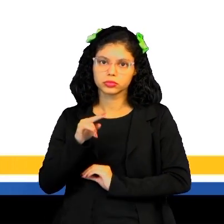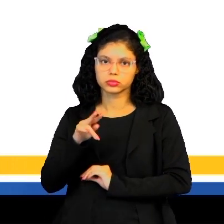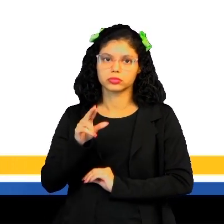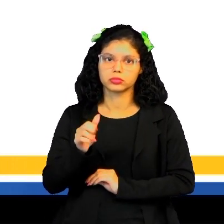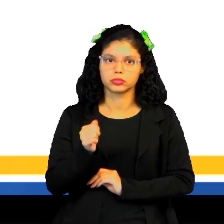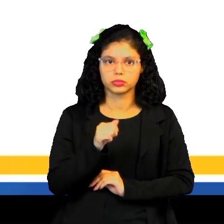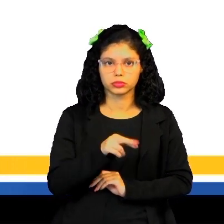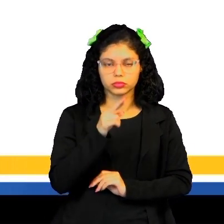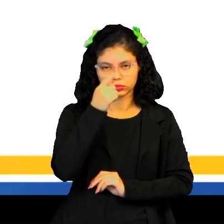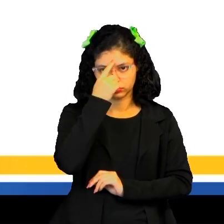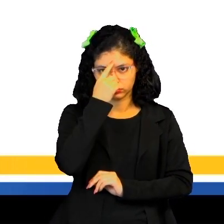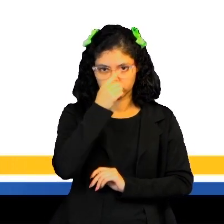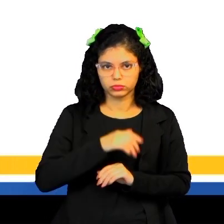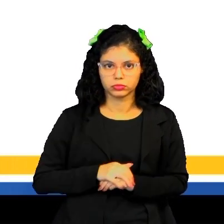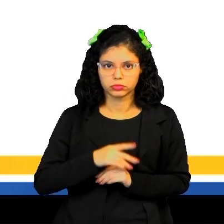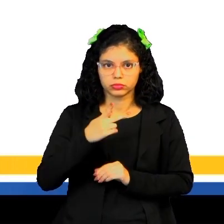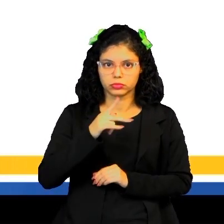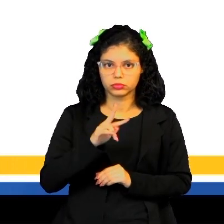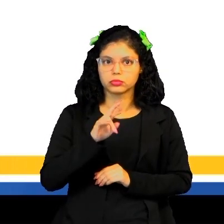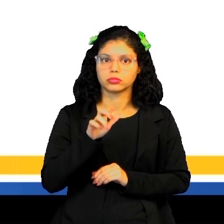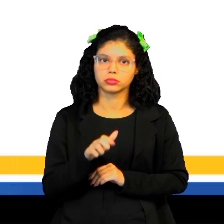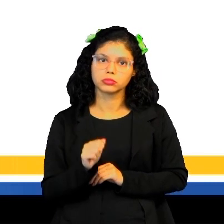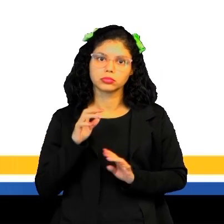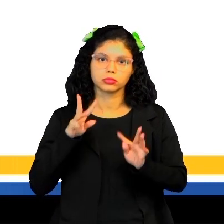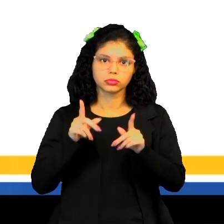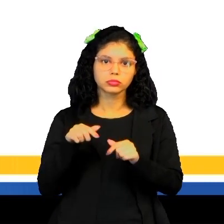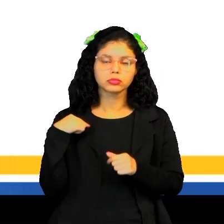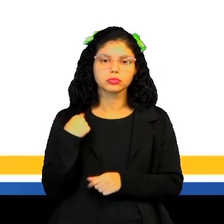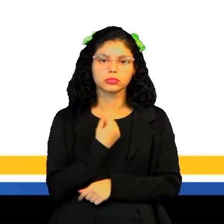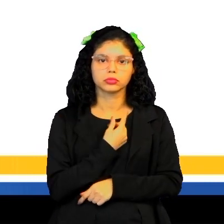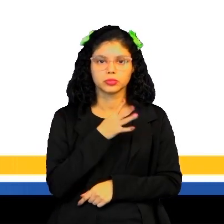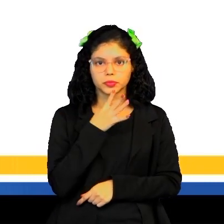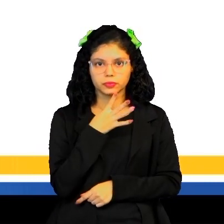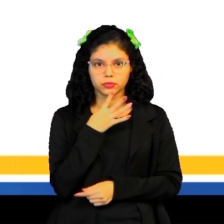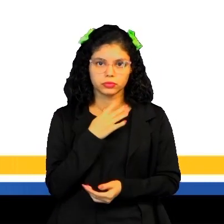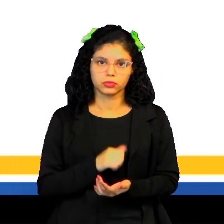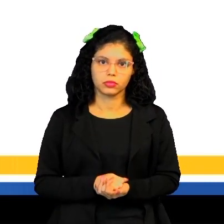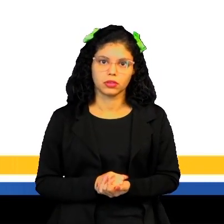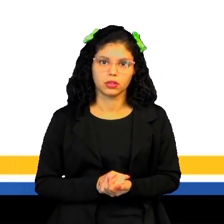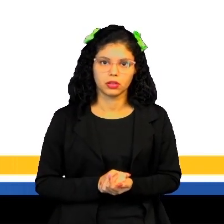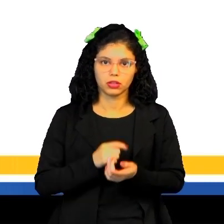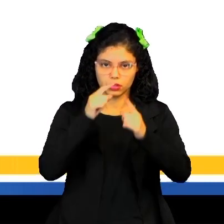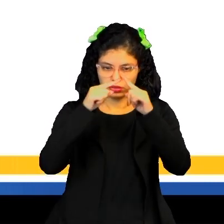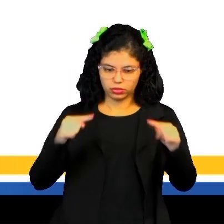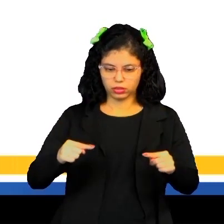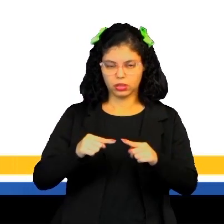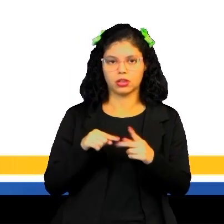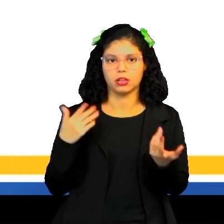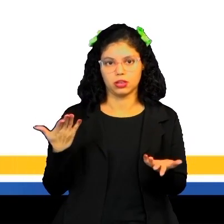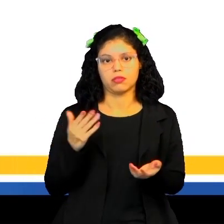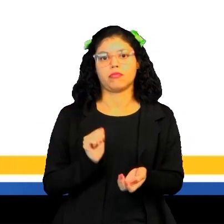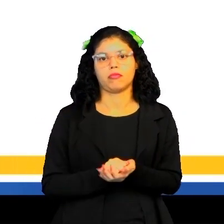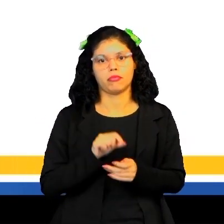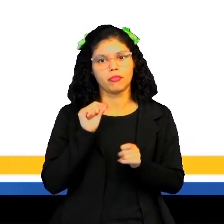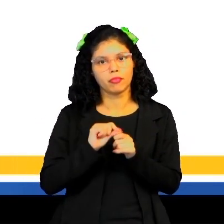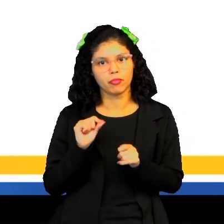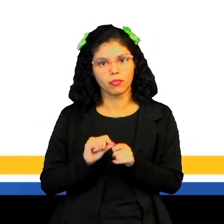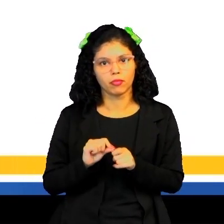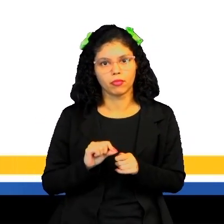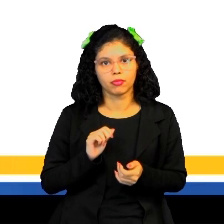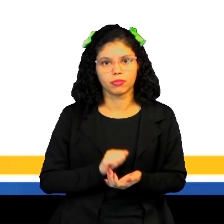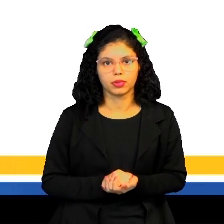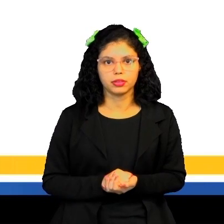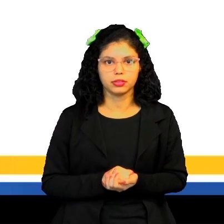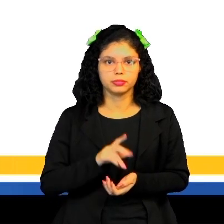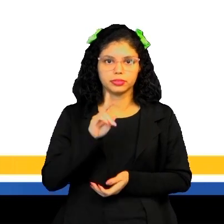do racionalismo. O Pitágoras, né, que todos nós sabemos, né, qualquer triângulo, retângulo ou quadrado, né, do comprimento da hipotenusa é